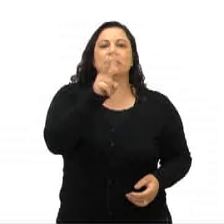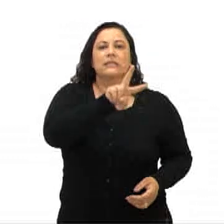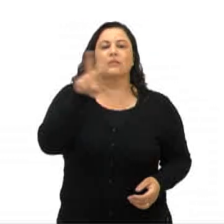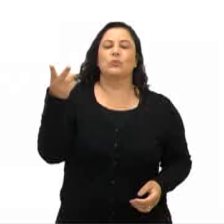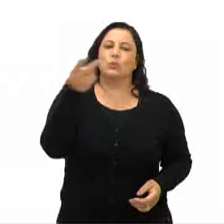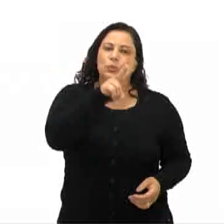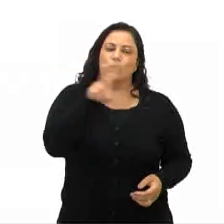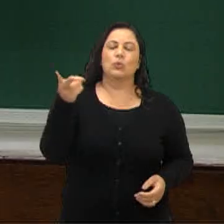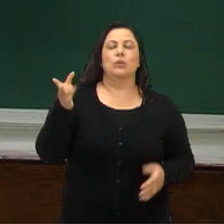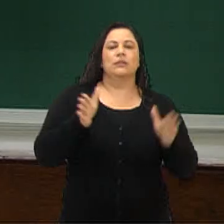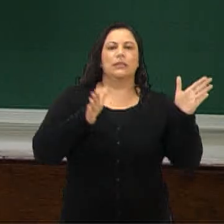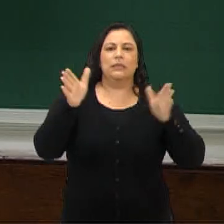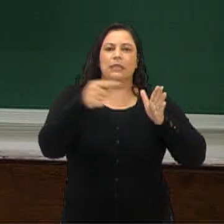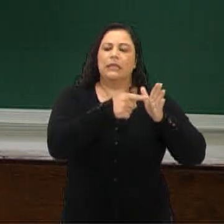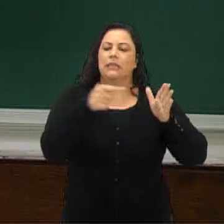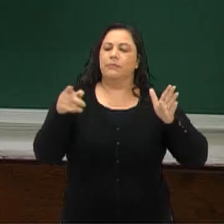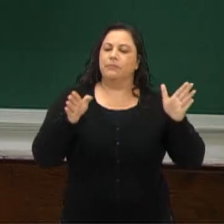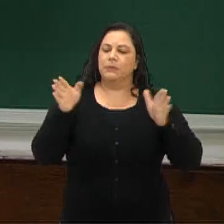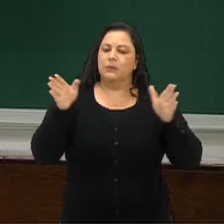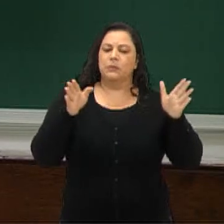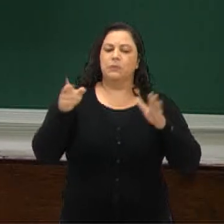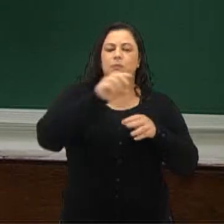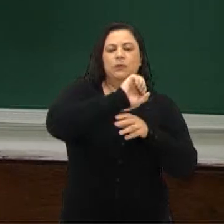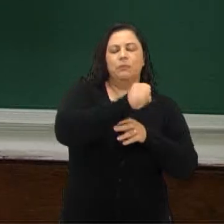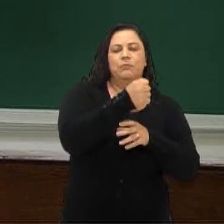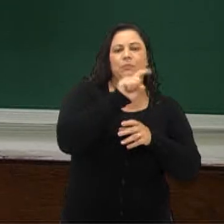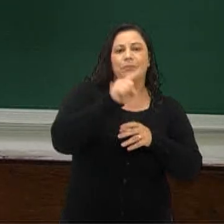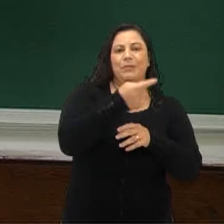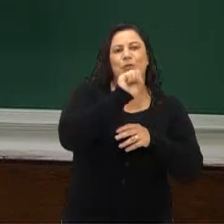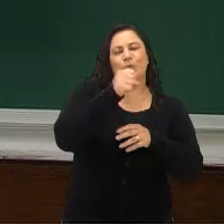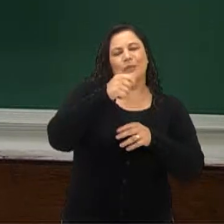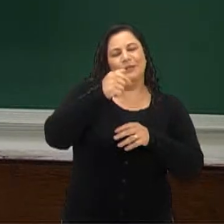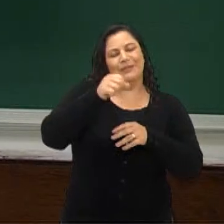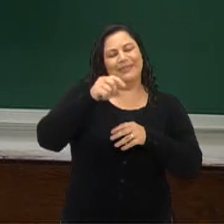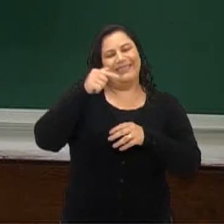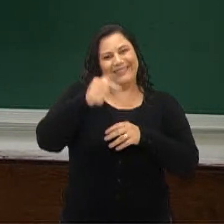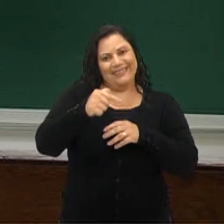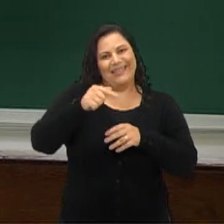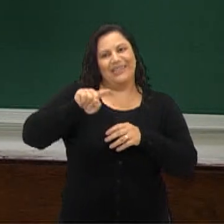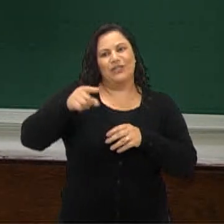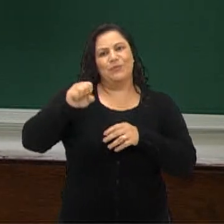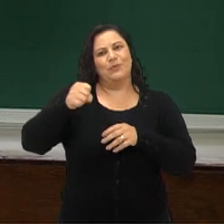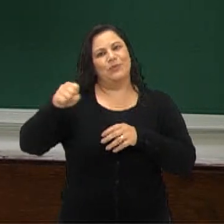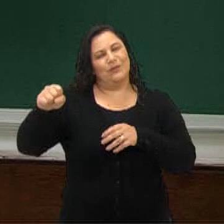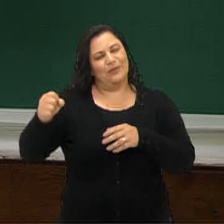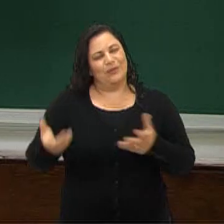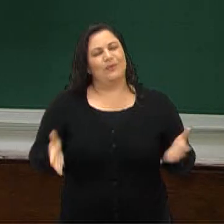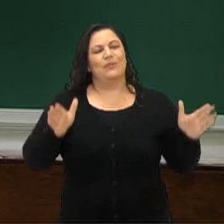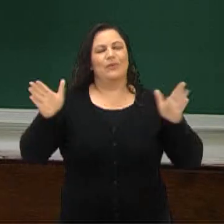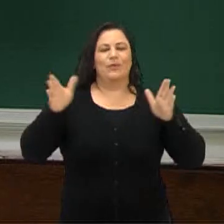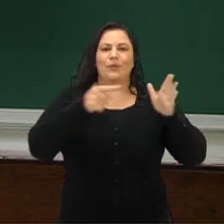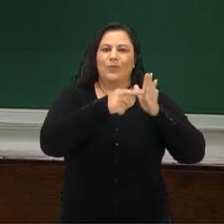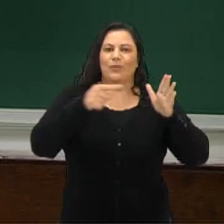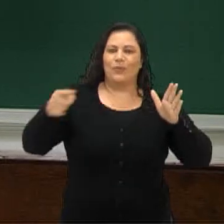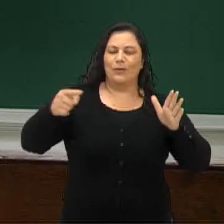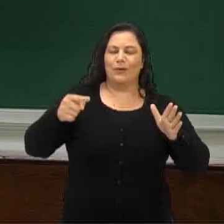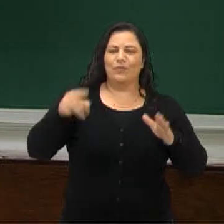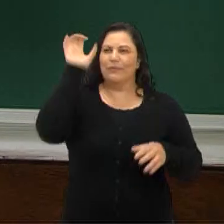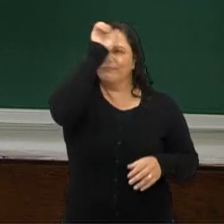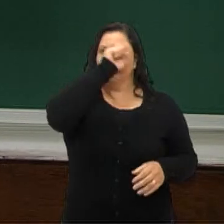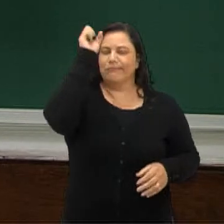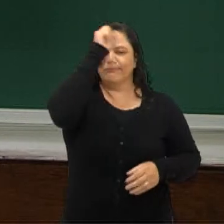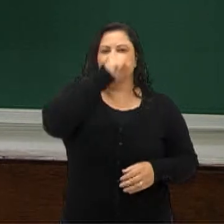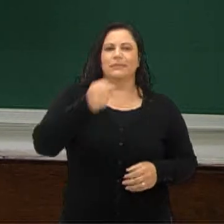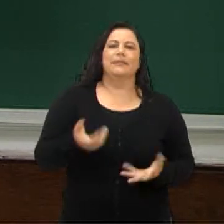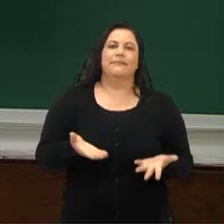naquele período que eles ficaram, por volta de 1887, 1888, em Arles, junto, convivendo e aprendendo um com o outro.